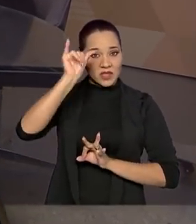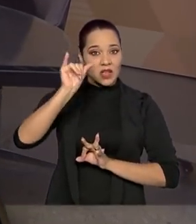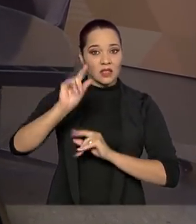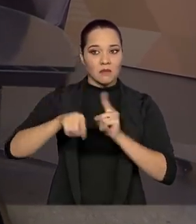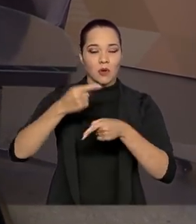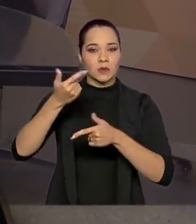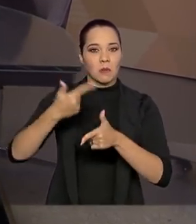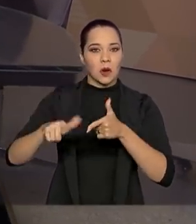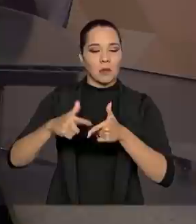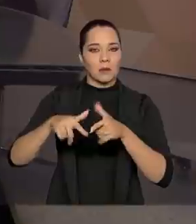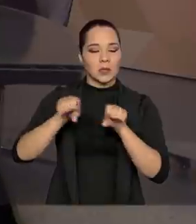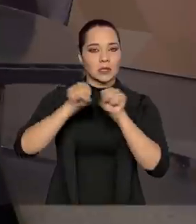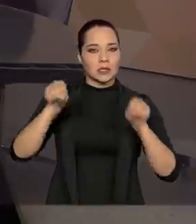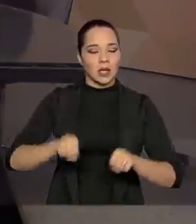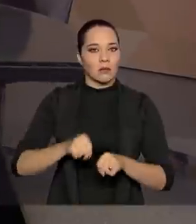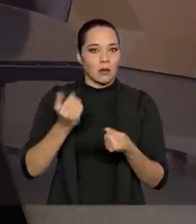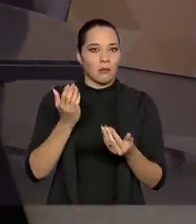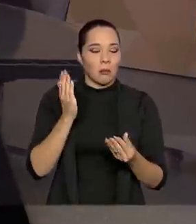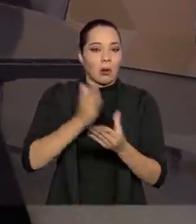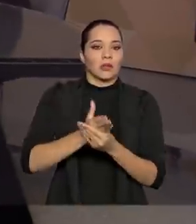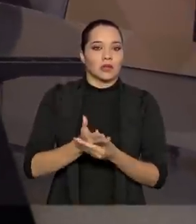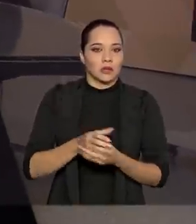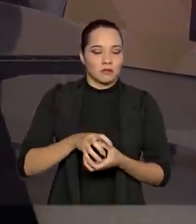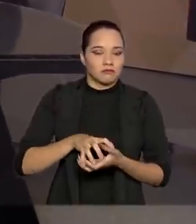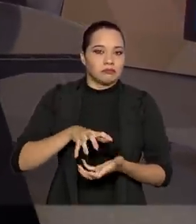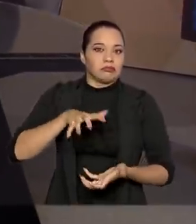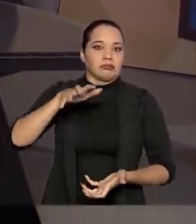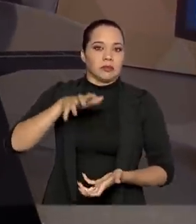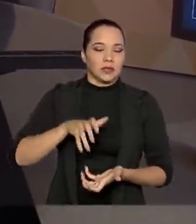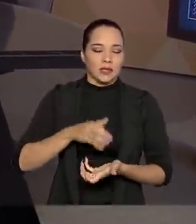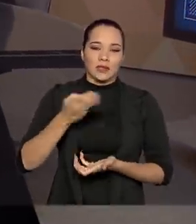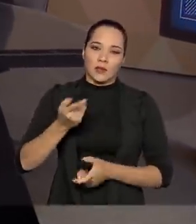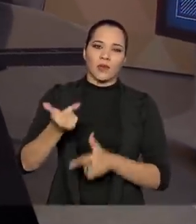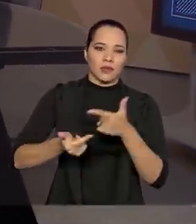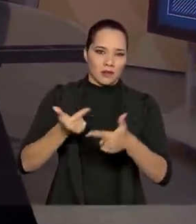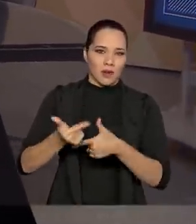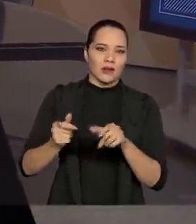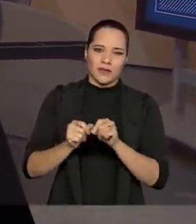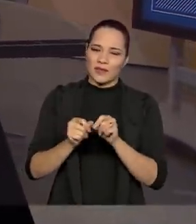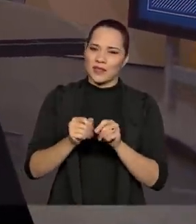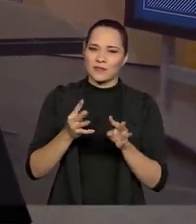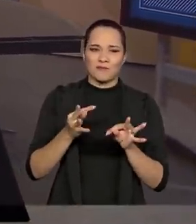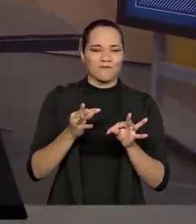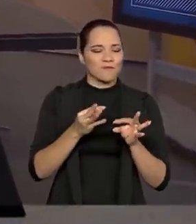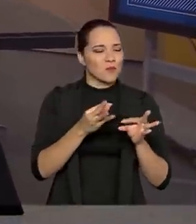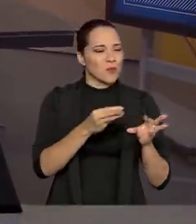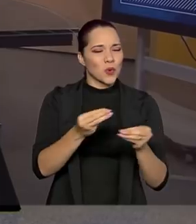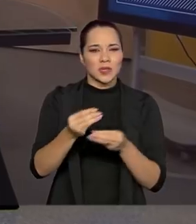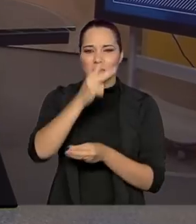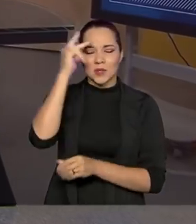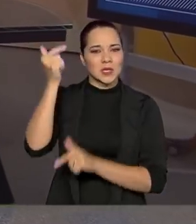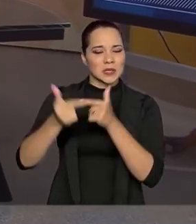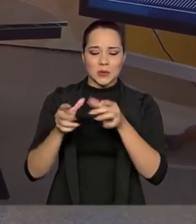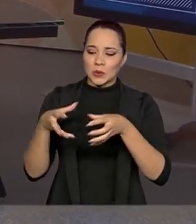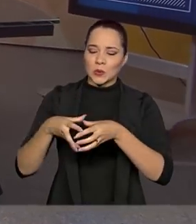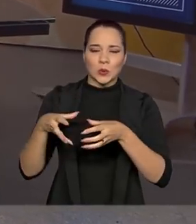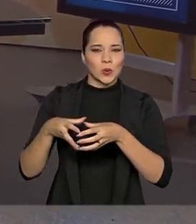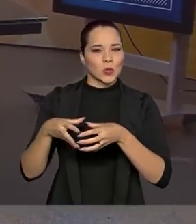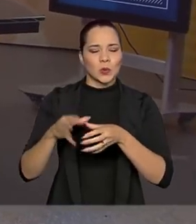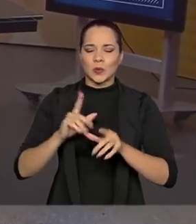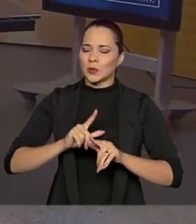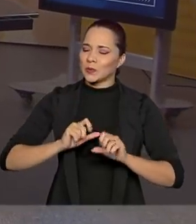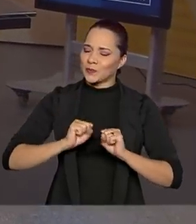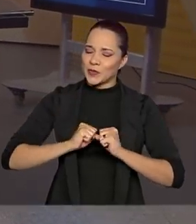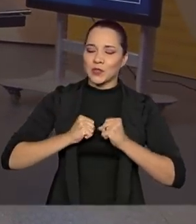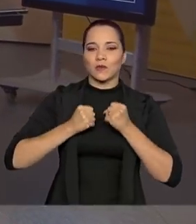uma crise sistêmica, né? E esse foi um trabalho que, de fato, foi realizado ali em muitas mãos, né? Uma equipe realmente muito